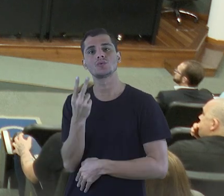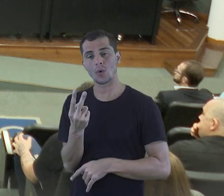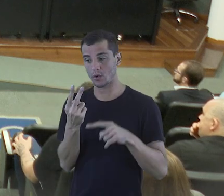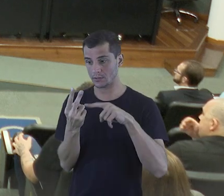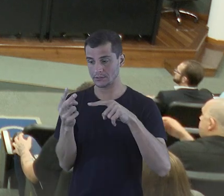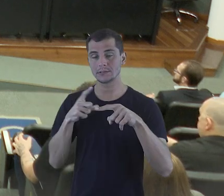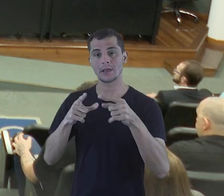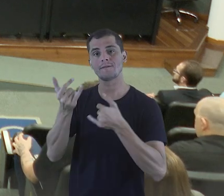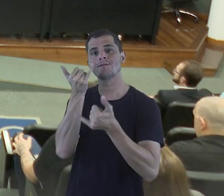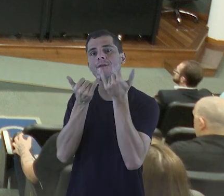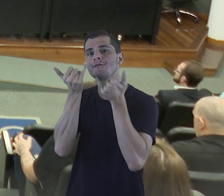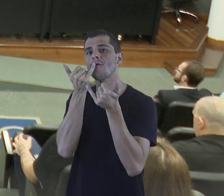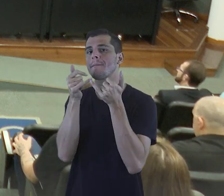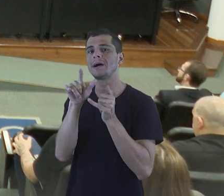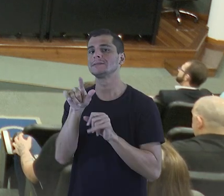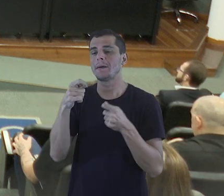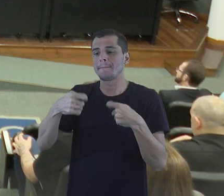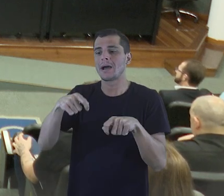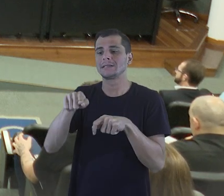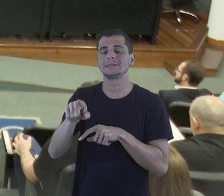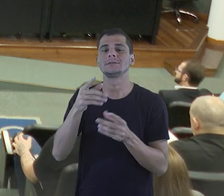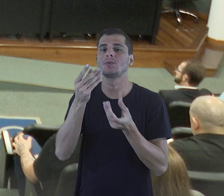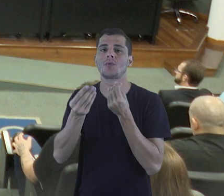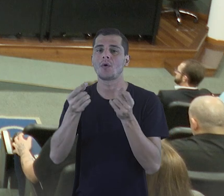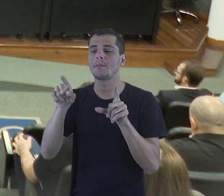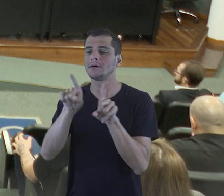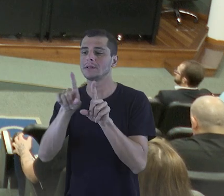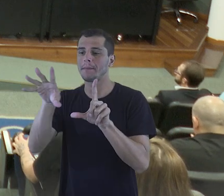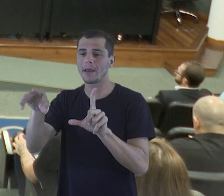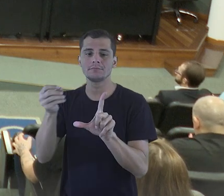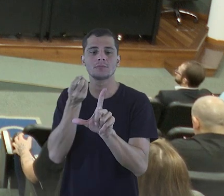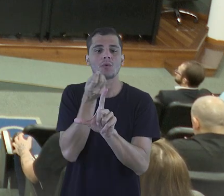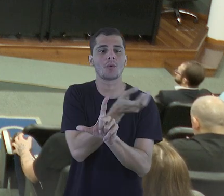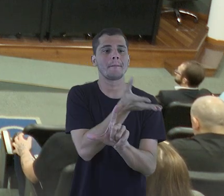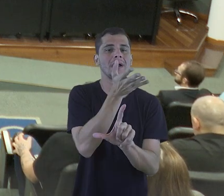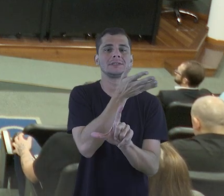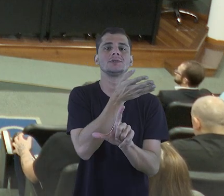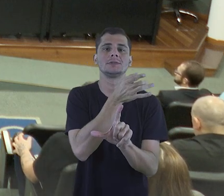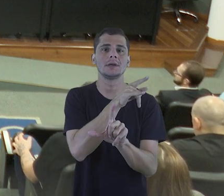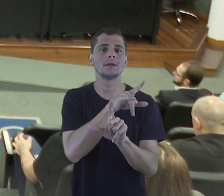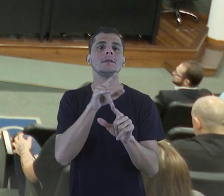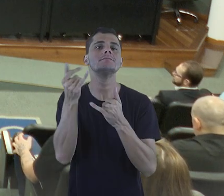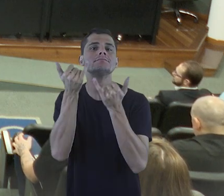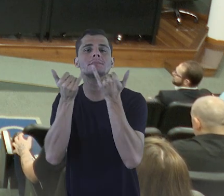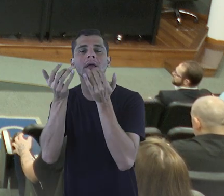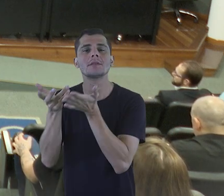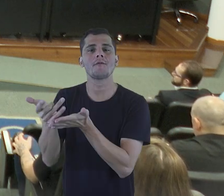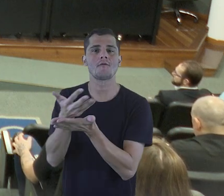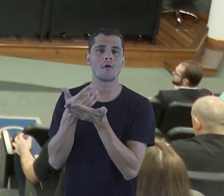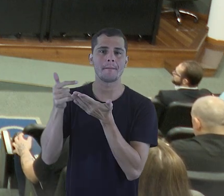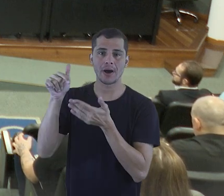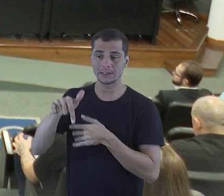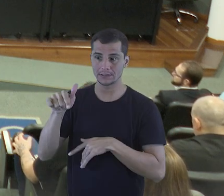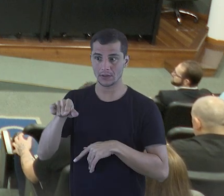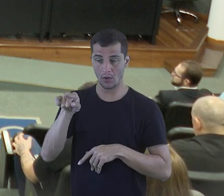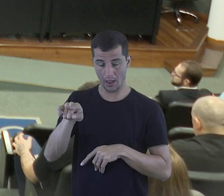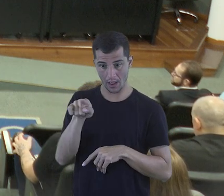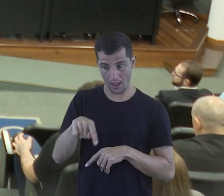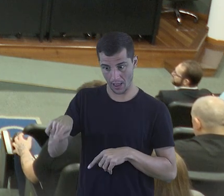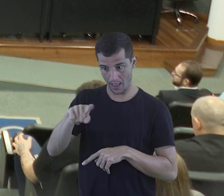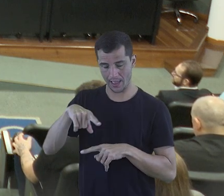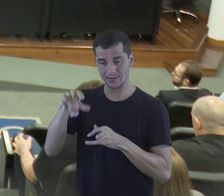orientativo ao poder público no anexo 2 você tem as informações que são necessárias ao